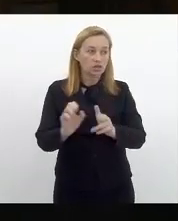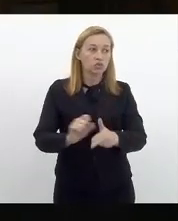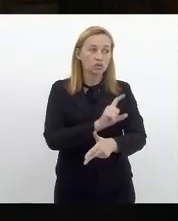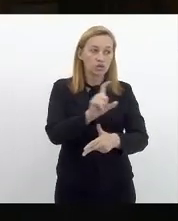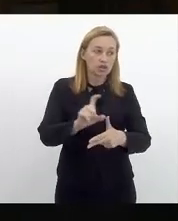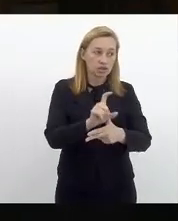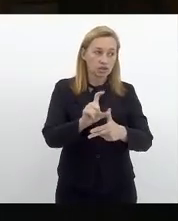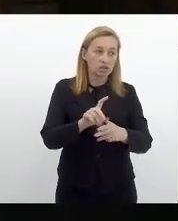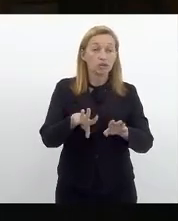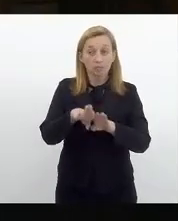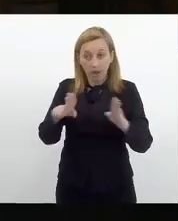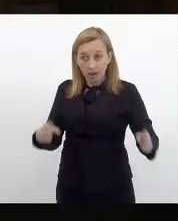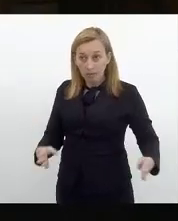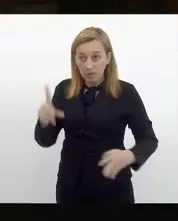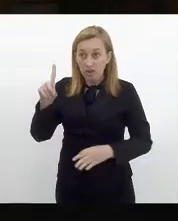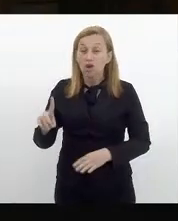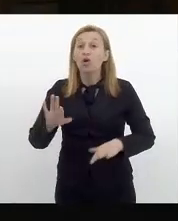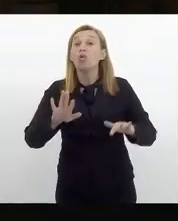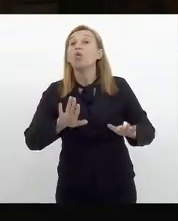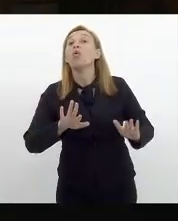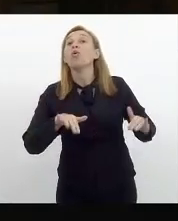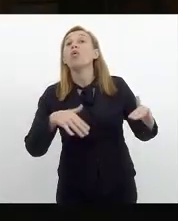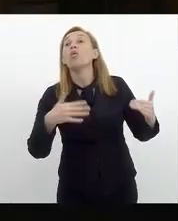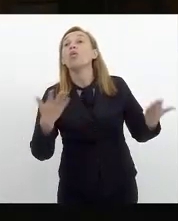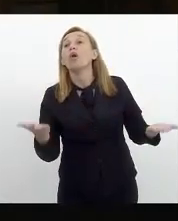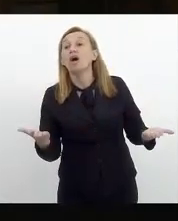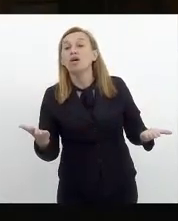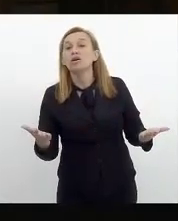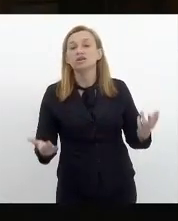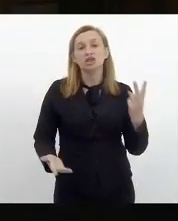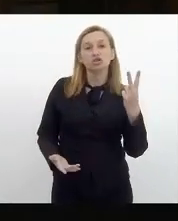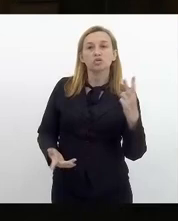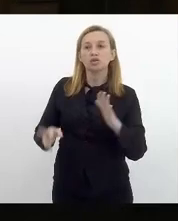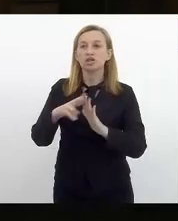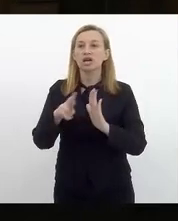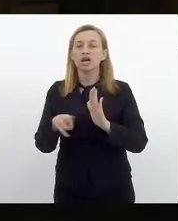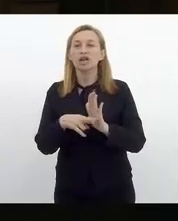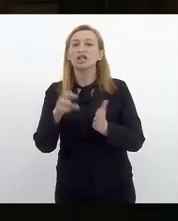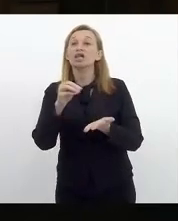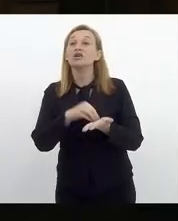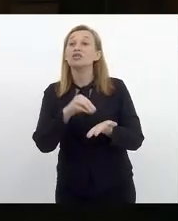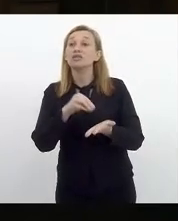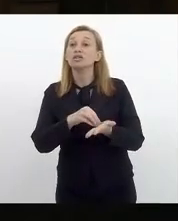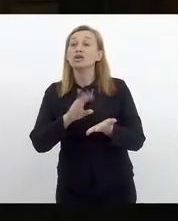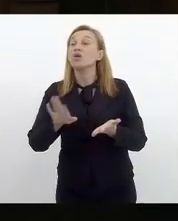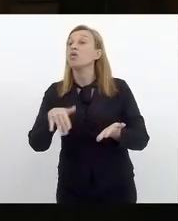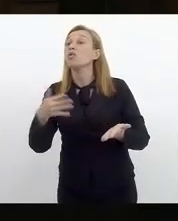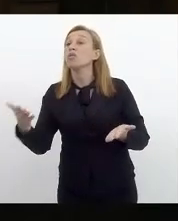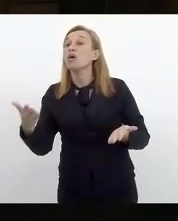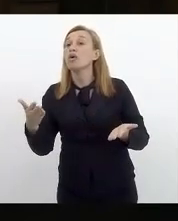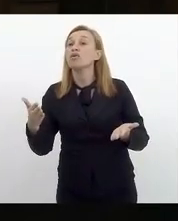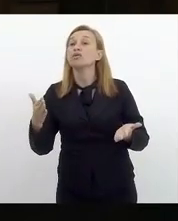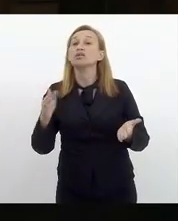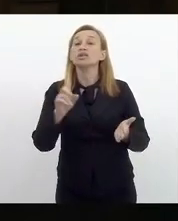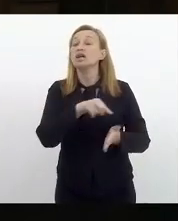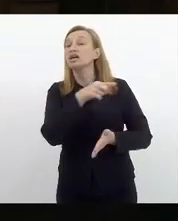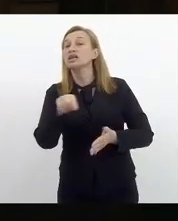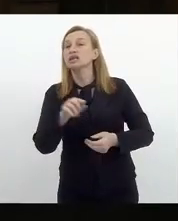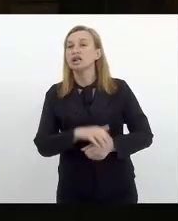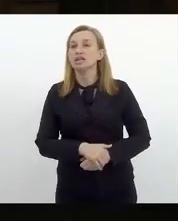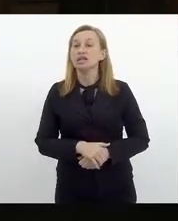executivo e para mesa Quais das duas regras que Ainda faltam pode delas ficaram de fora